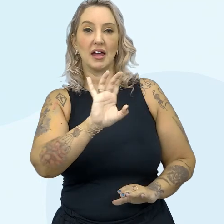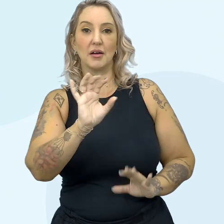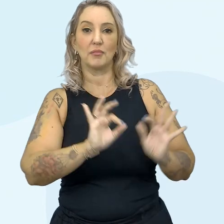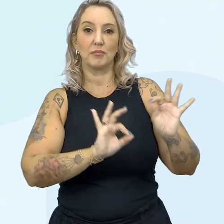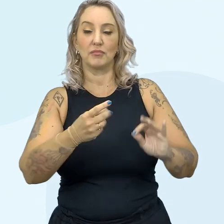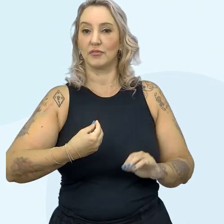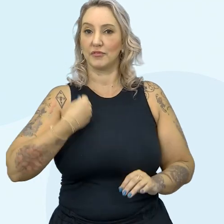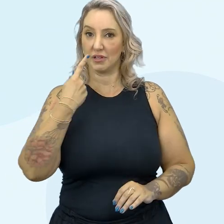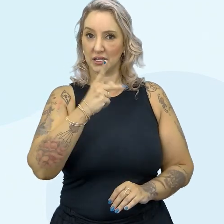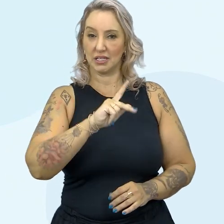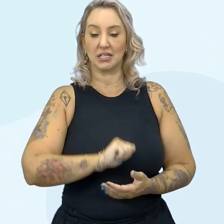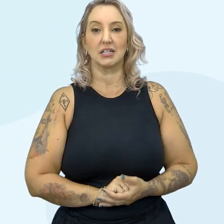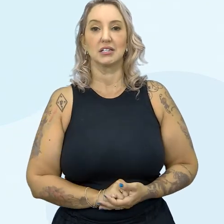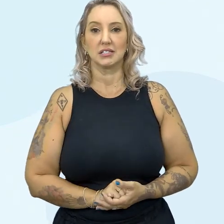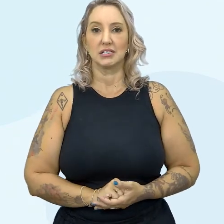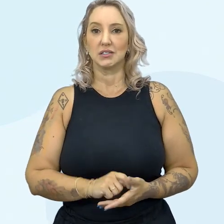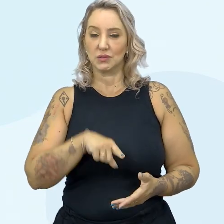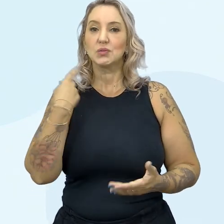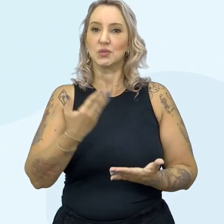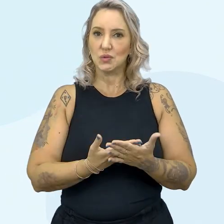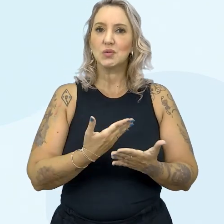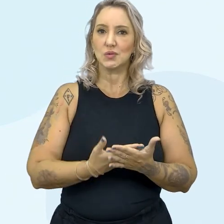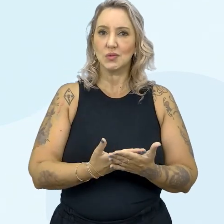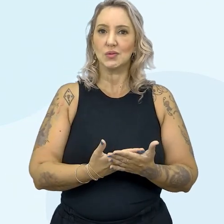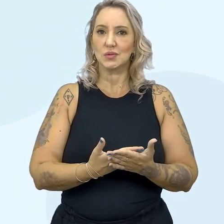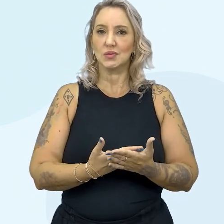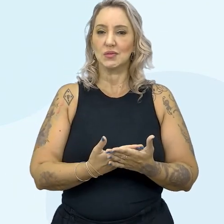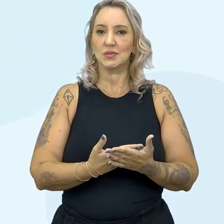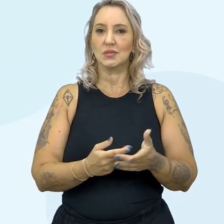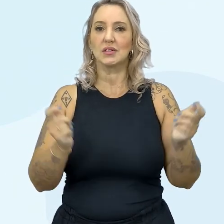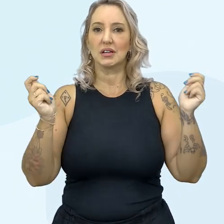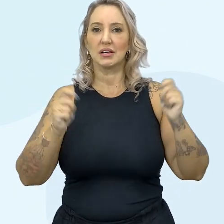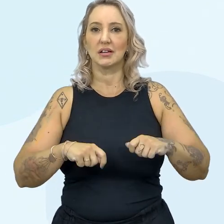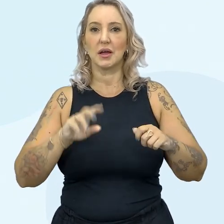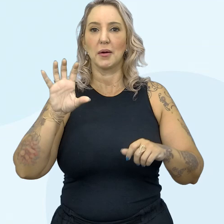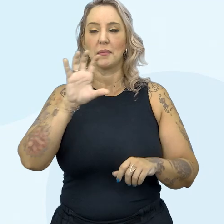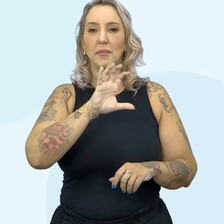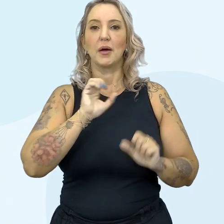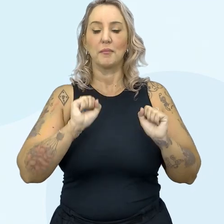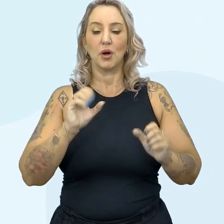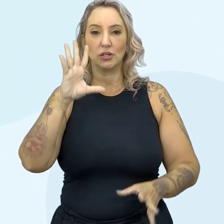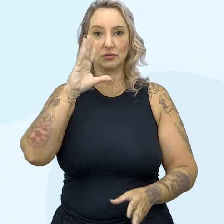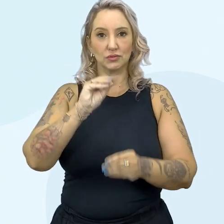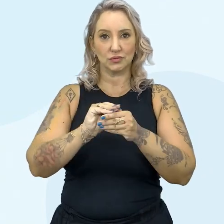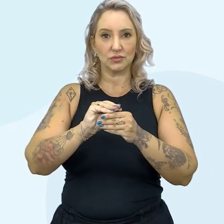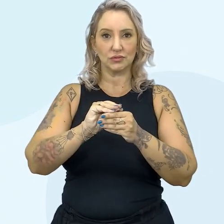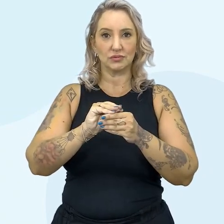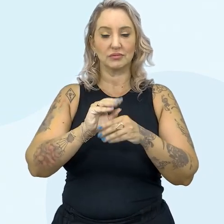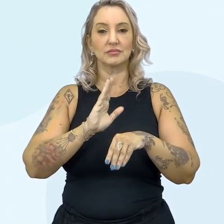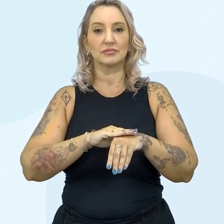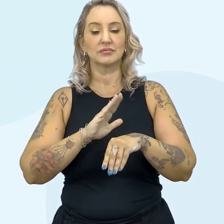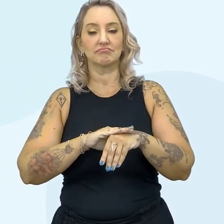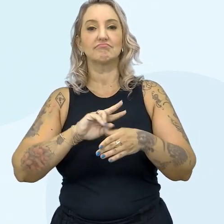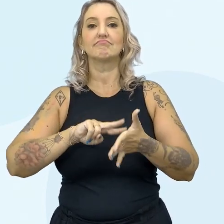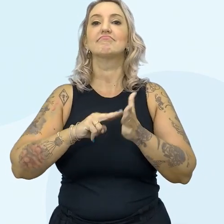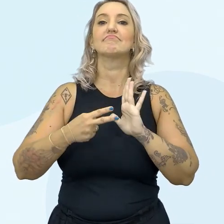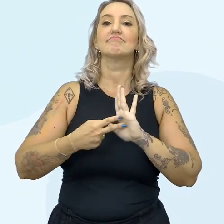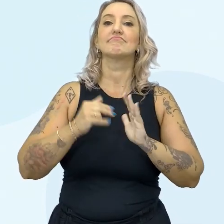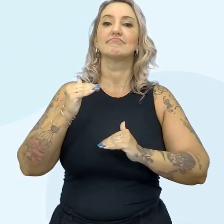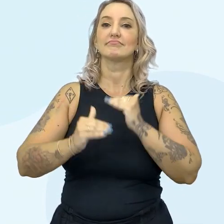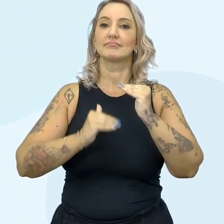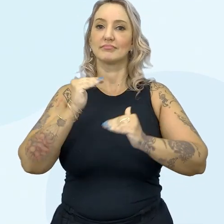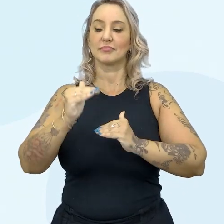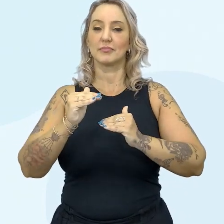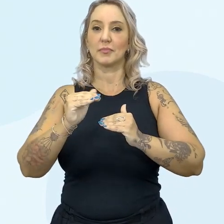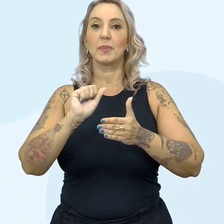projeto de vida. Nós vimos que como essas habilidades no mapa podem ser integradas e fazer sentido no desenvolvimento